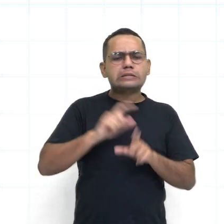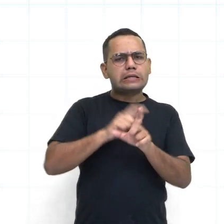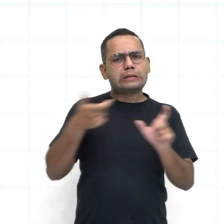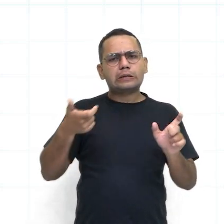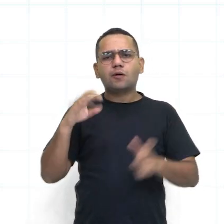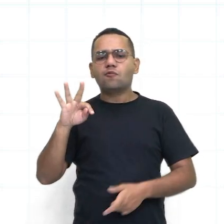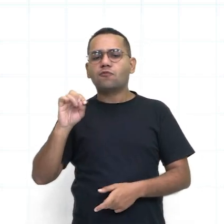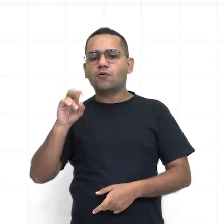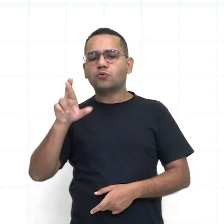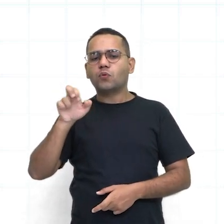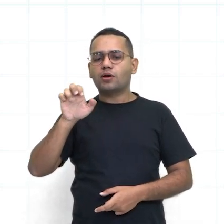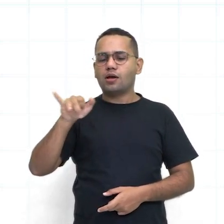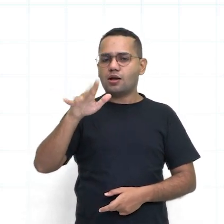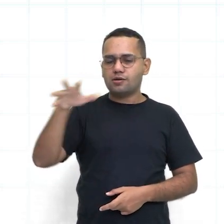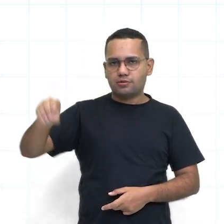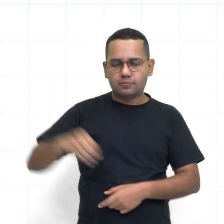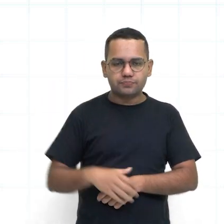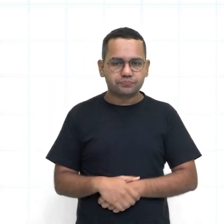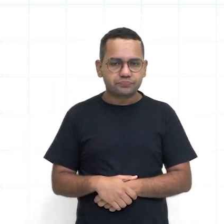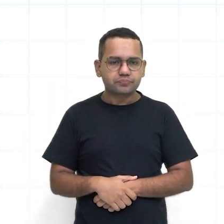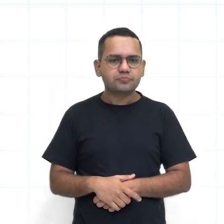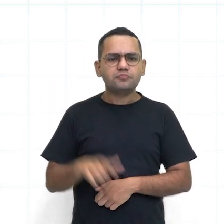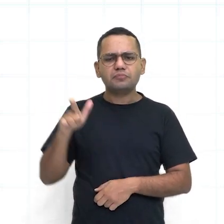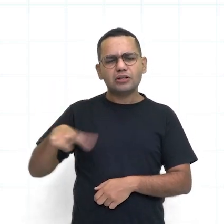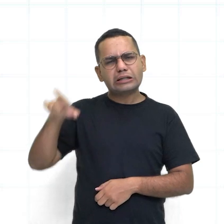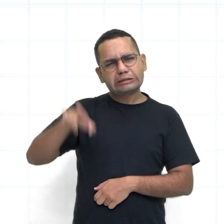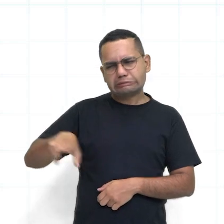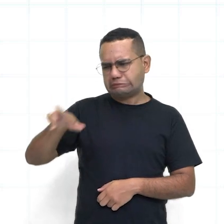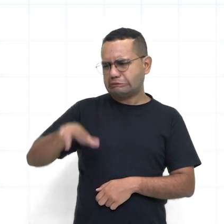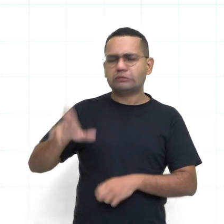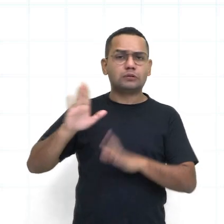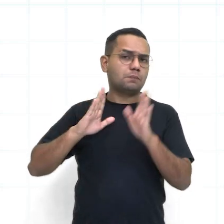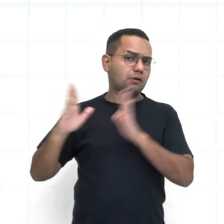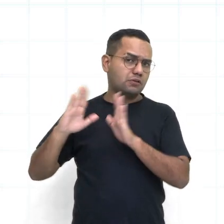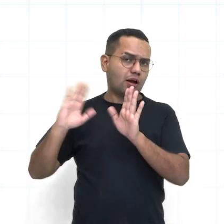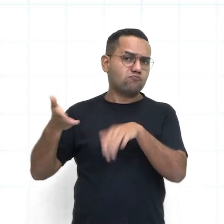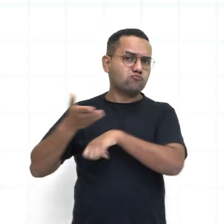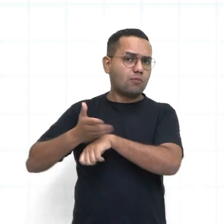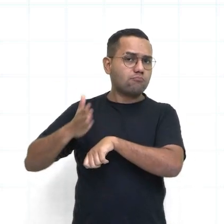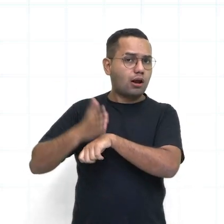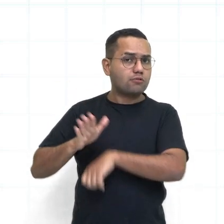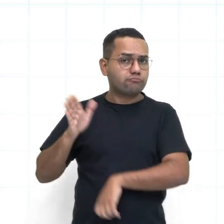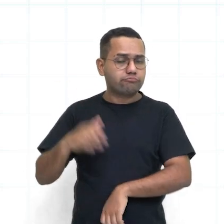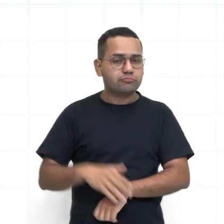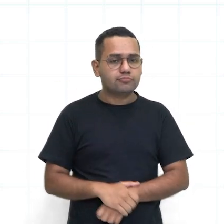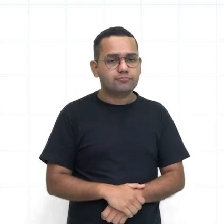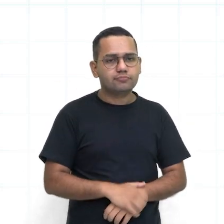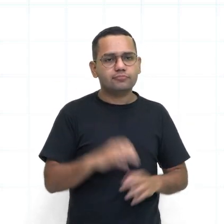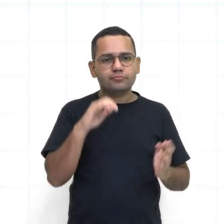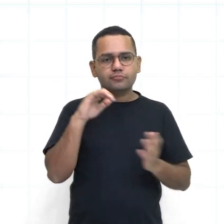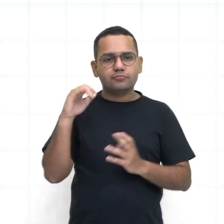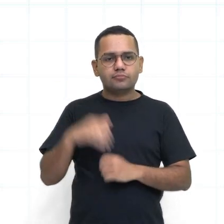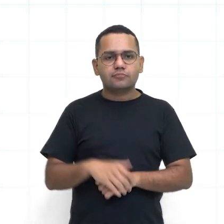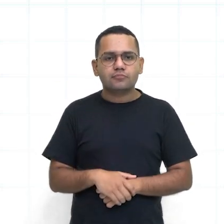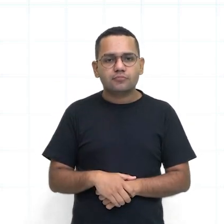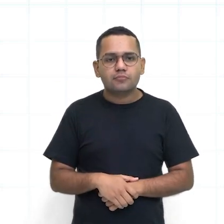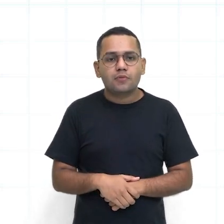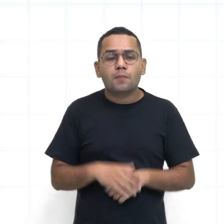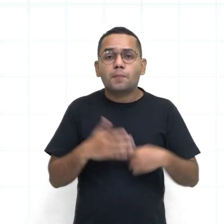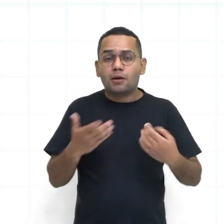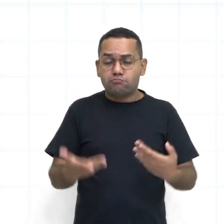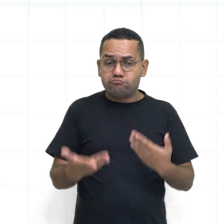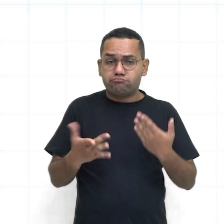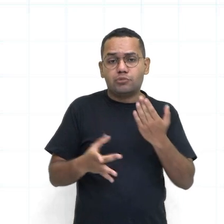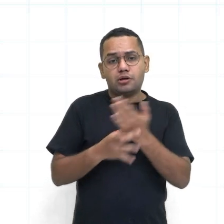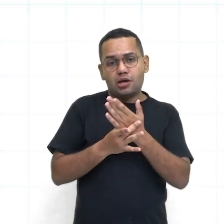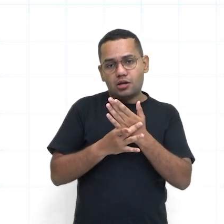do fotorrealismo, já praticado durante aquele período. O realismo na arte contemporânea,